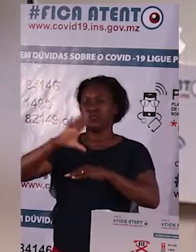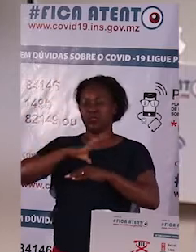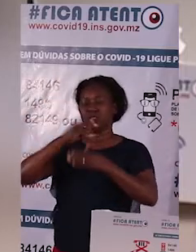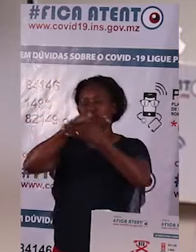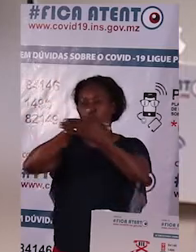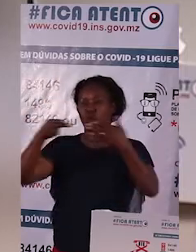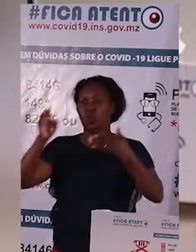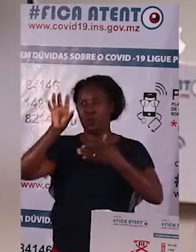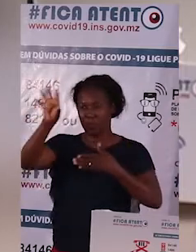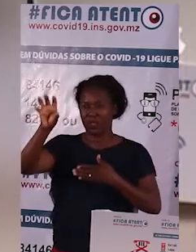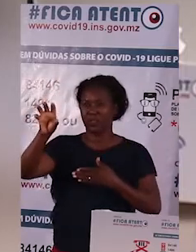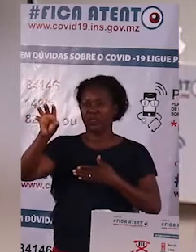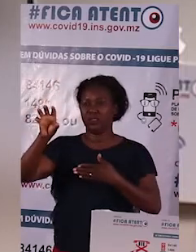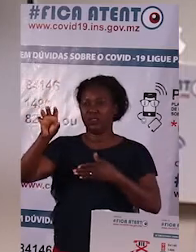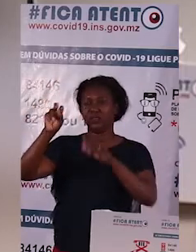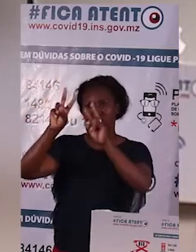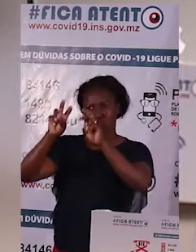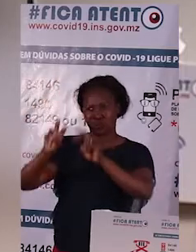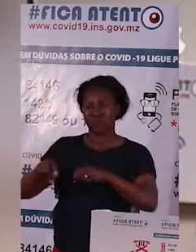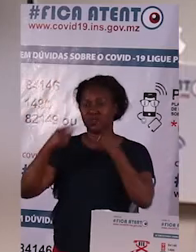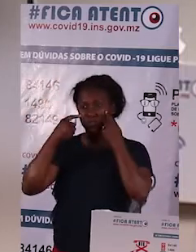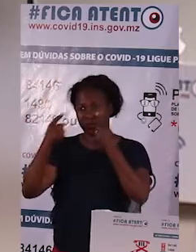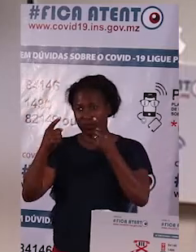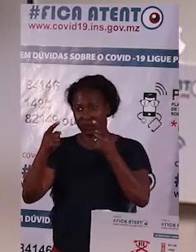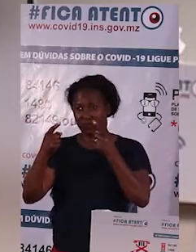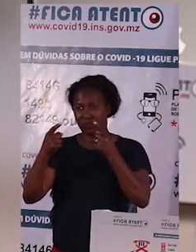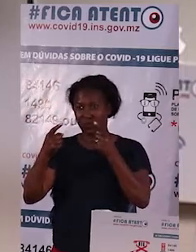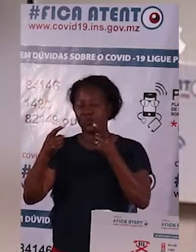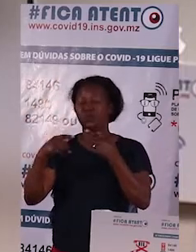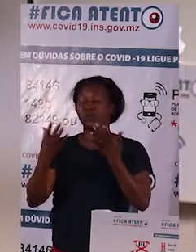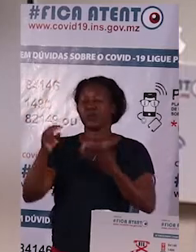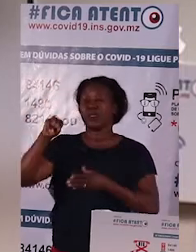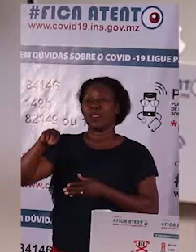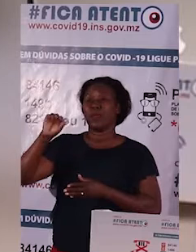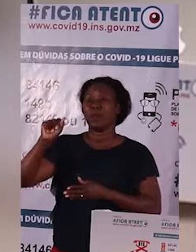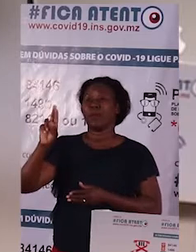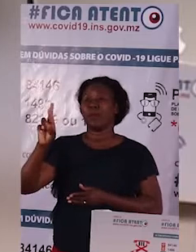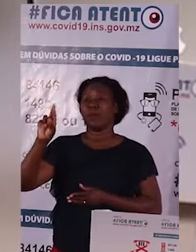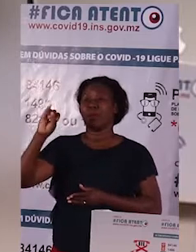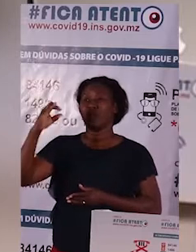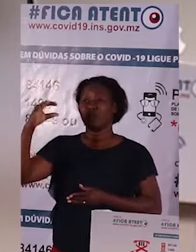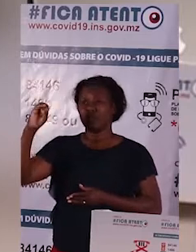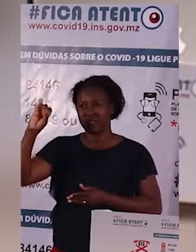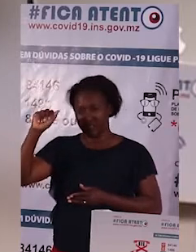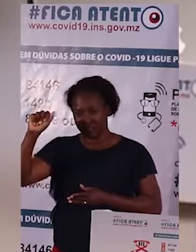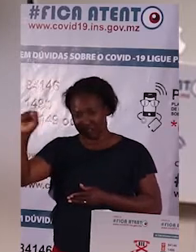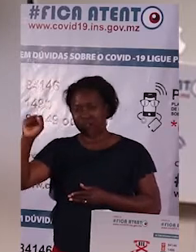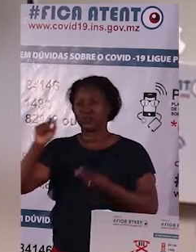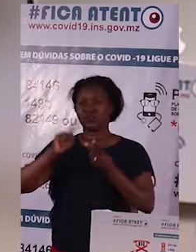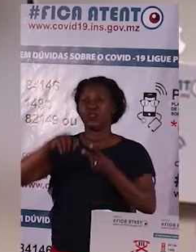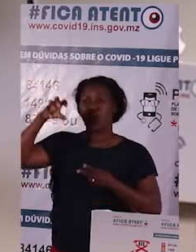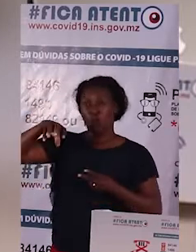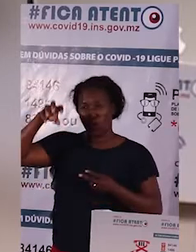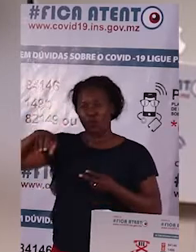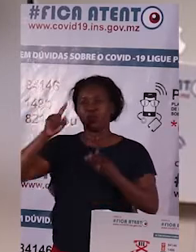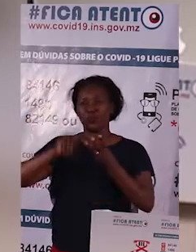país. Então nós vimos ali a curva das Maurícias, da República Democrática do Congo, da Tanzânia, onde